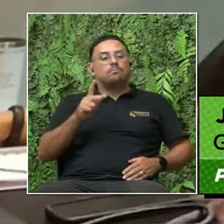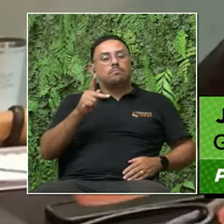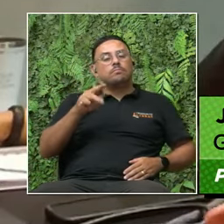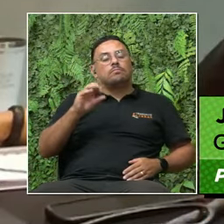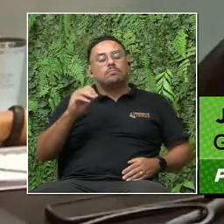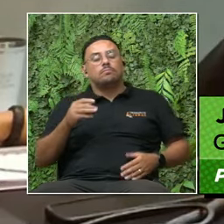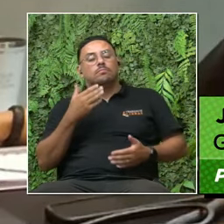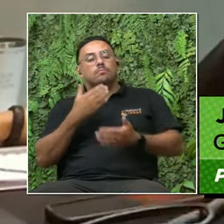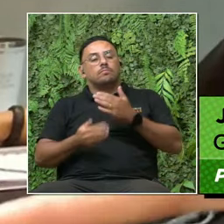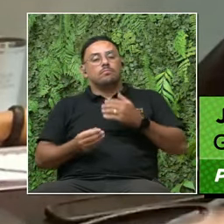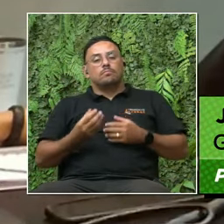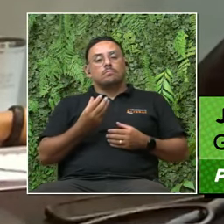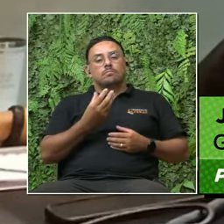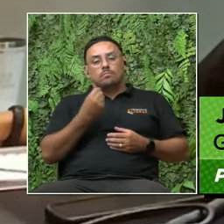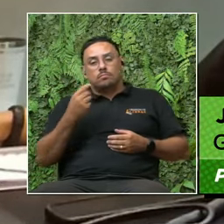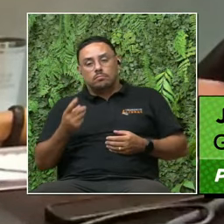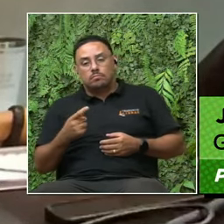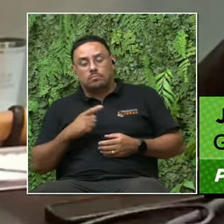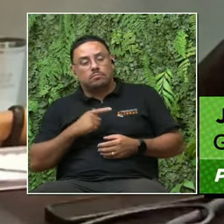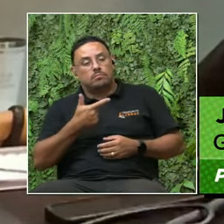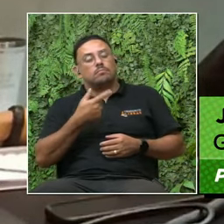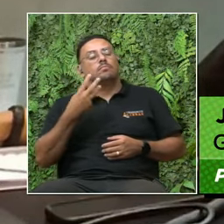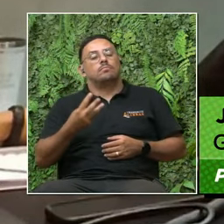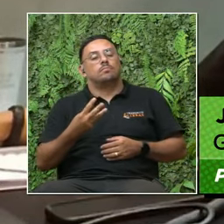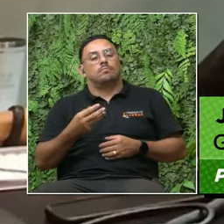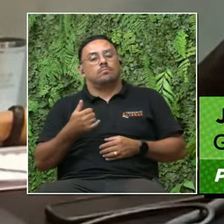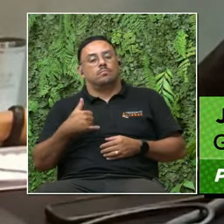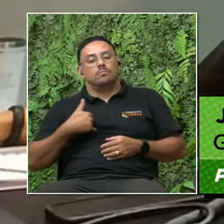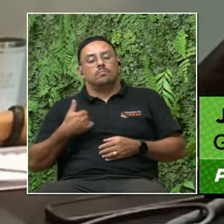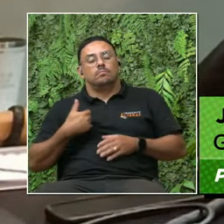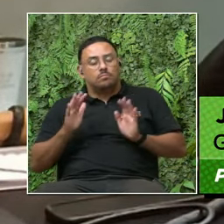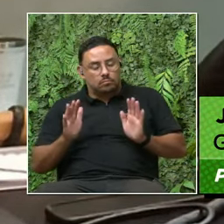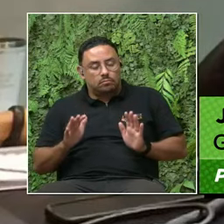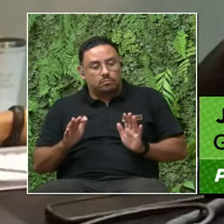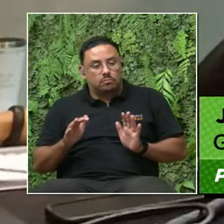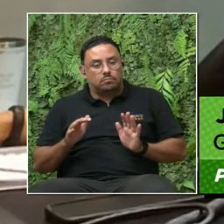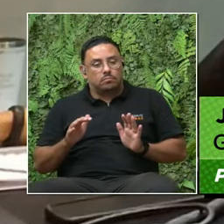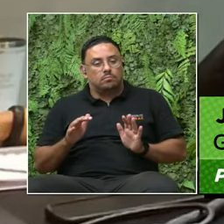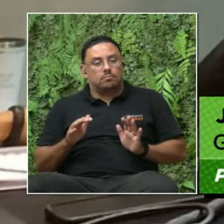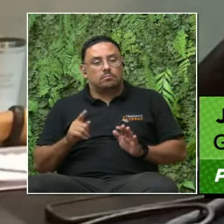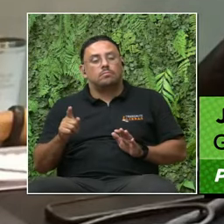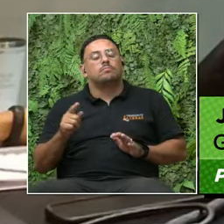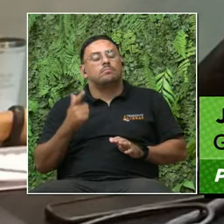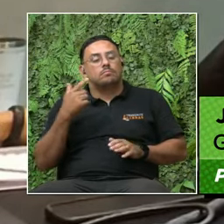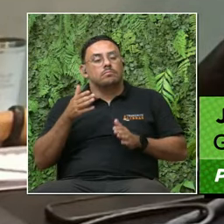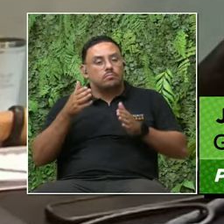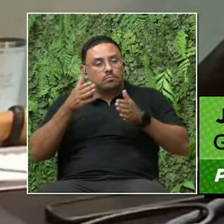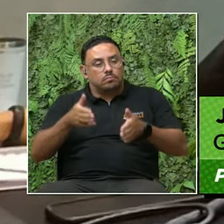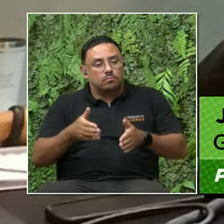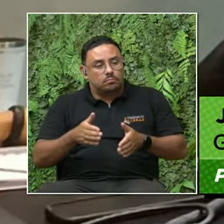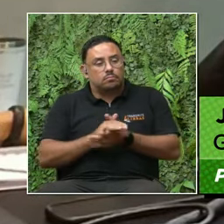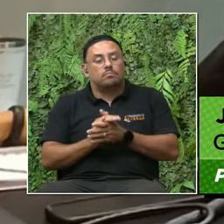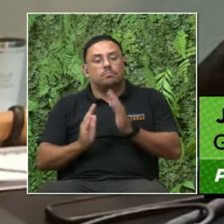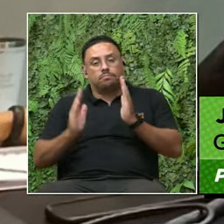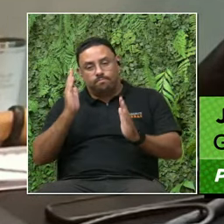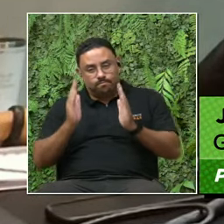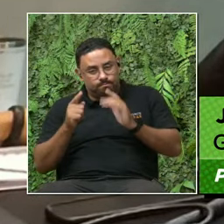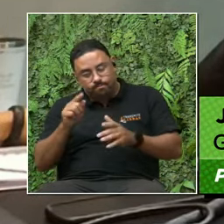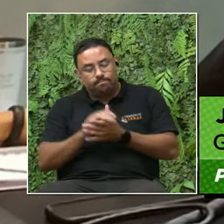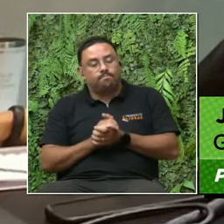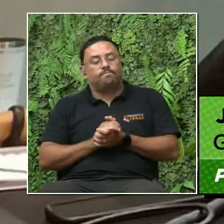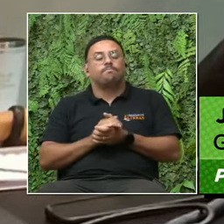gols Assim muitos gols e o Paulinho baita de um jogador só que ele tem 23 anos gente Calma lá com o Paulinho ele vai vai chegar o momento nada que